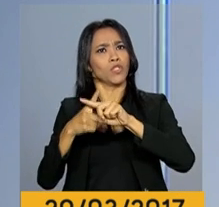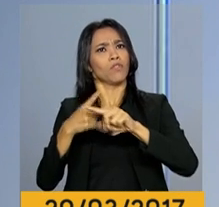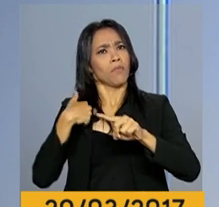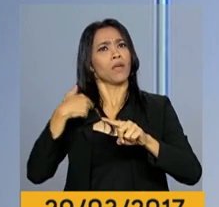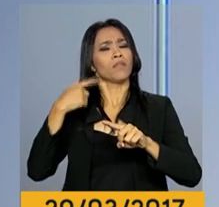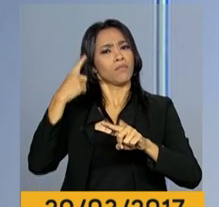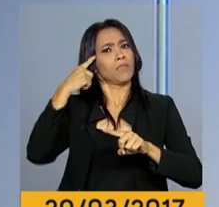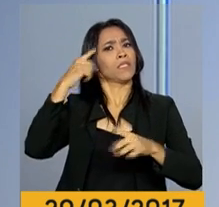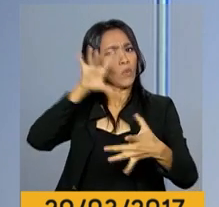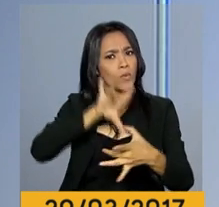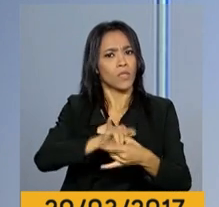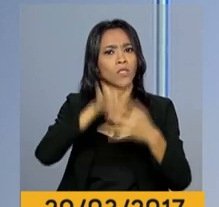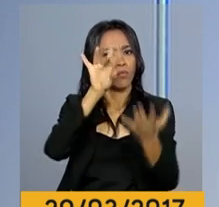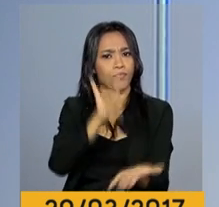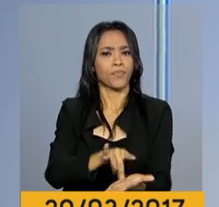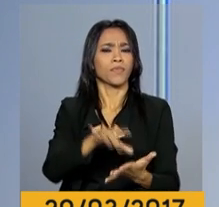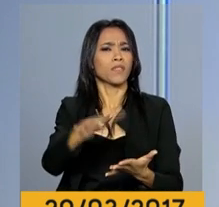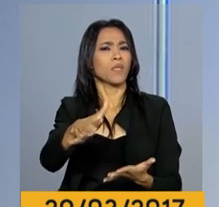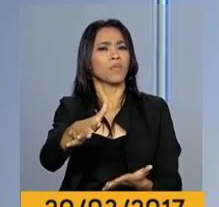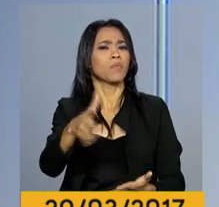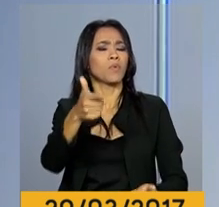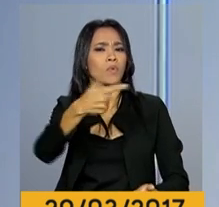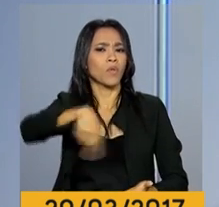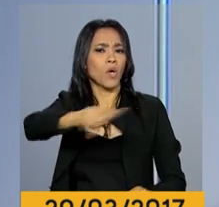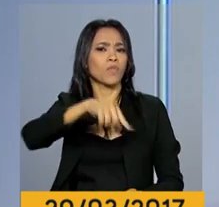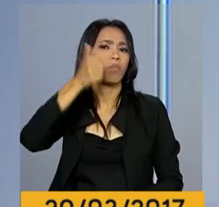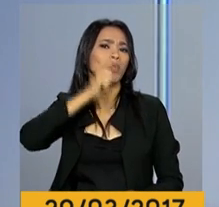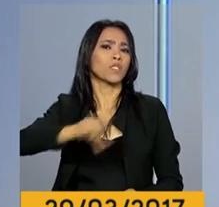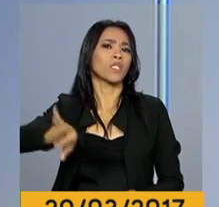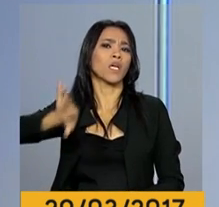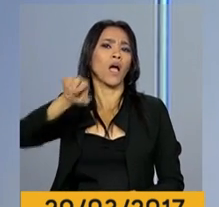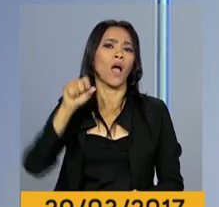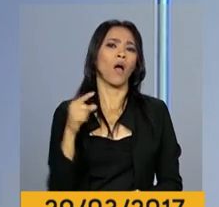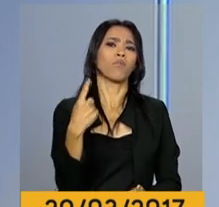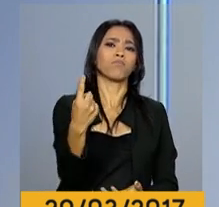que daqui a algum tempo nós chegamos a um dígito